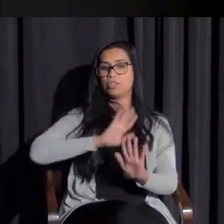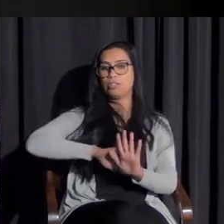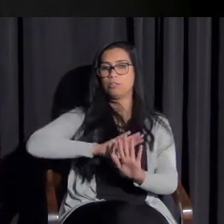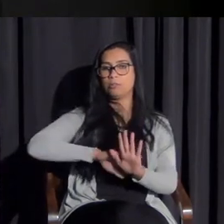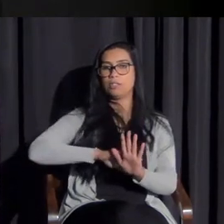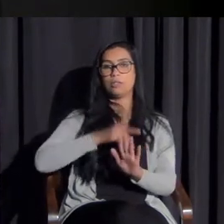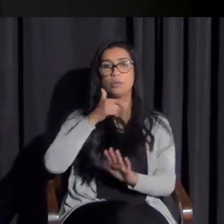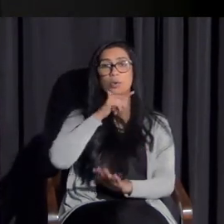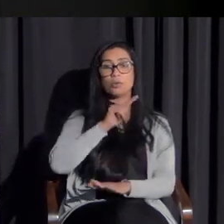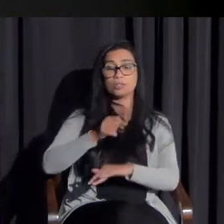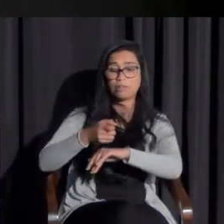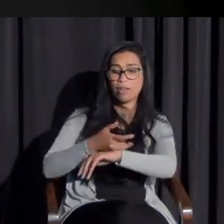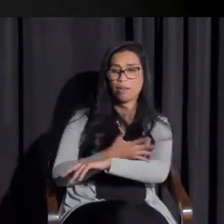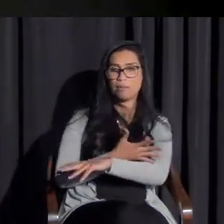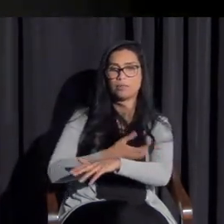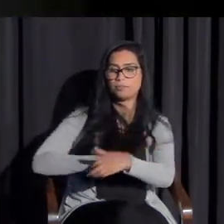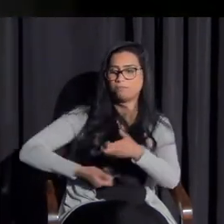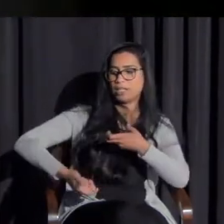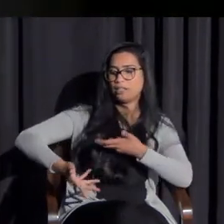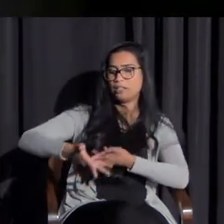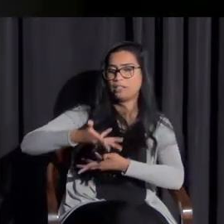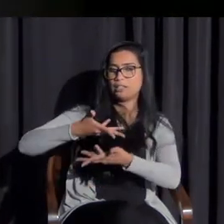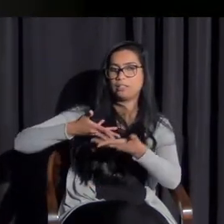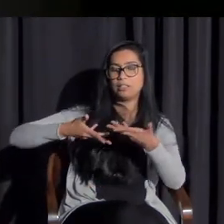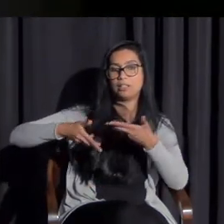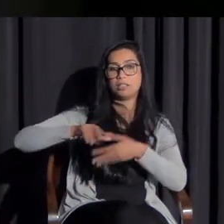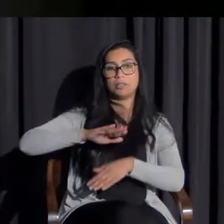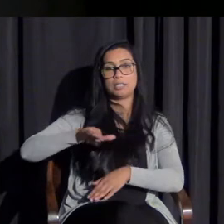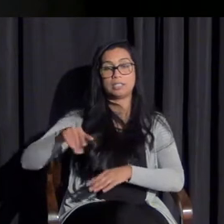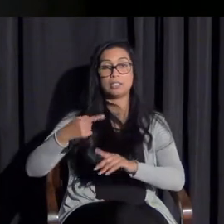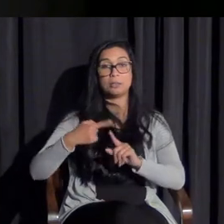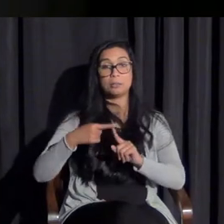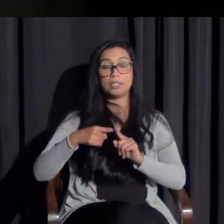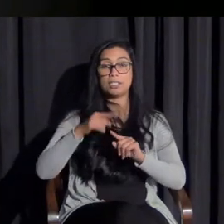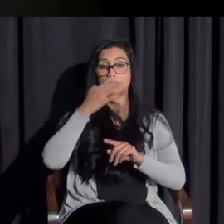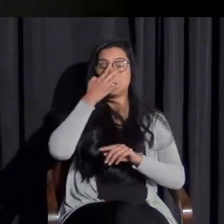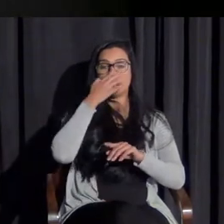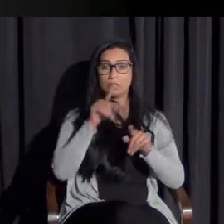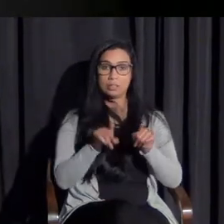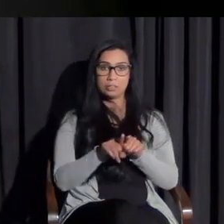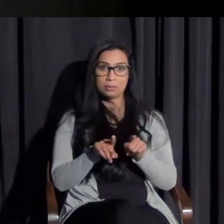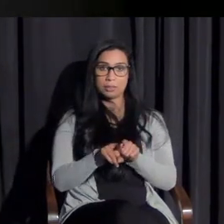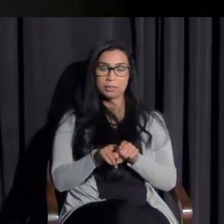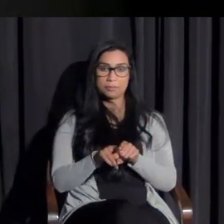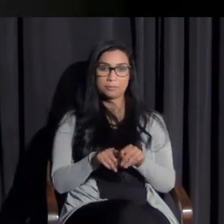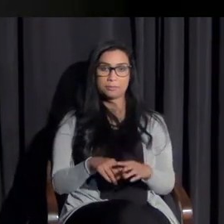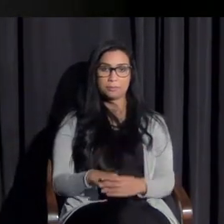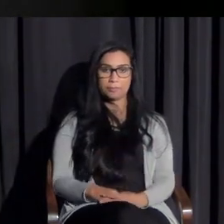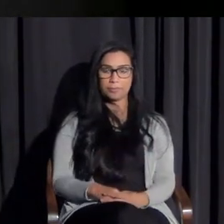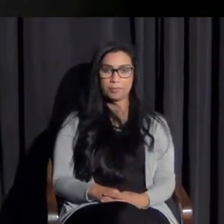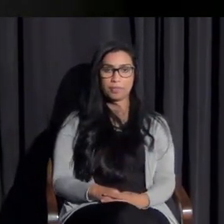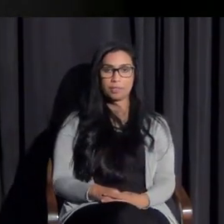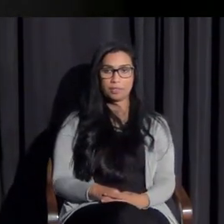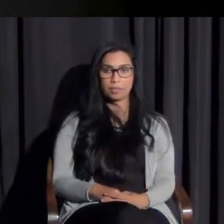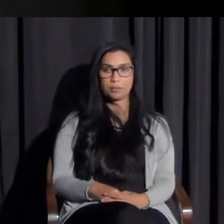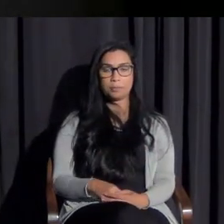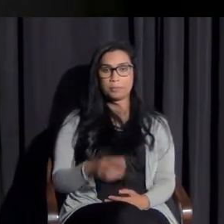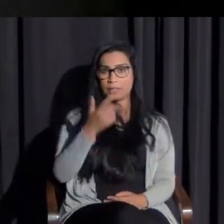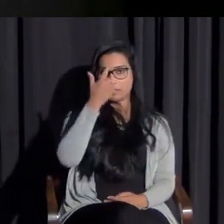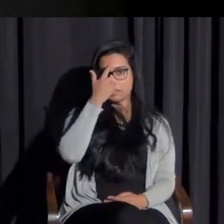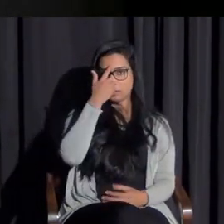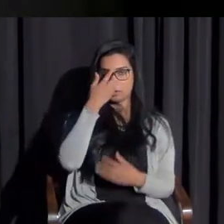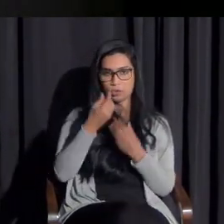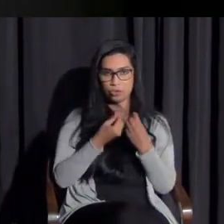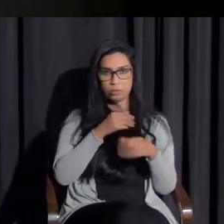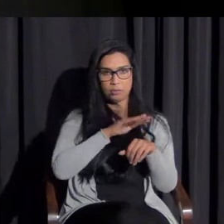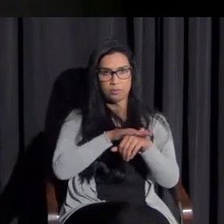essas crianças, né? Isso muito também por conta de uma reflexão que a gente estava tendo, que é como também os nossos